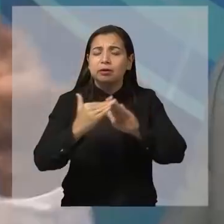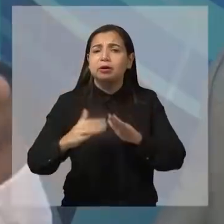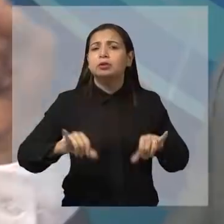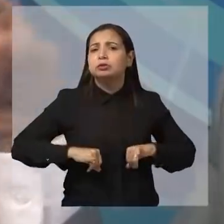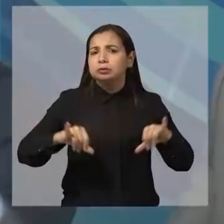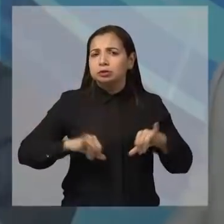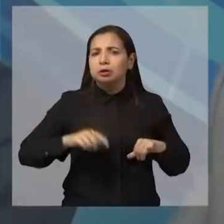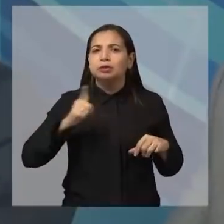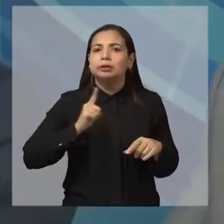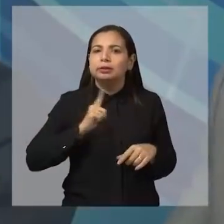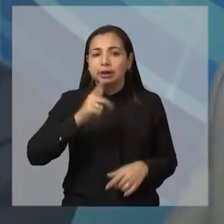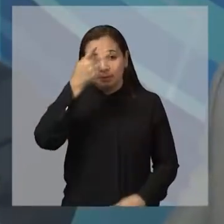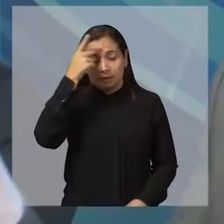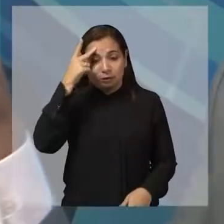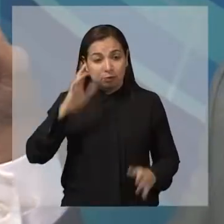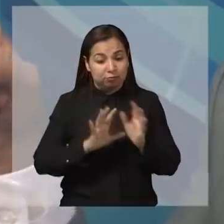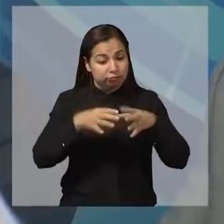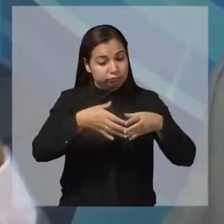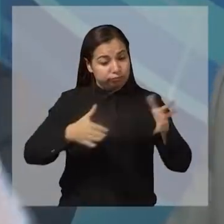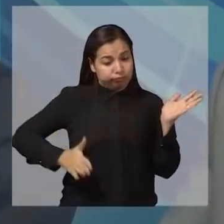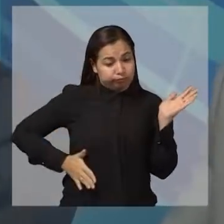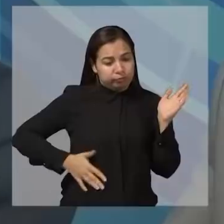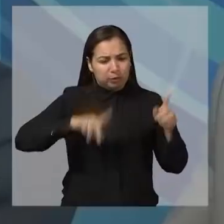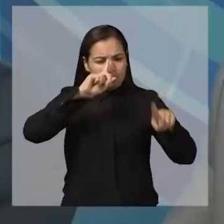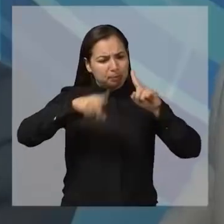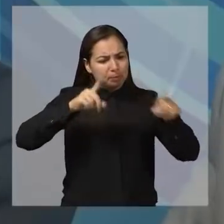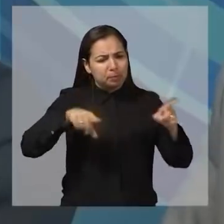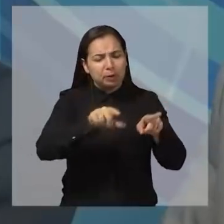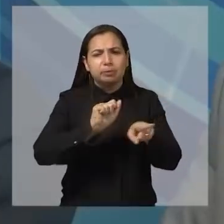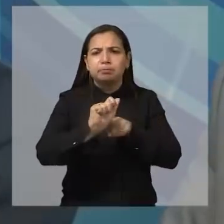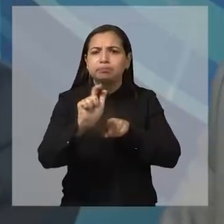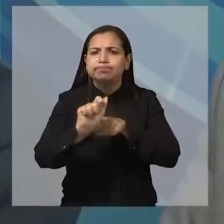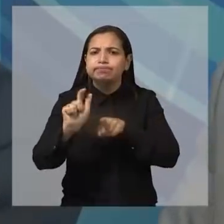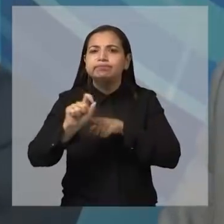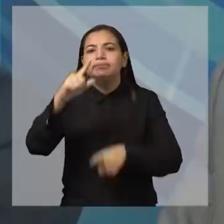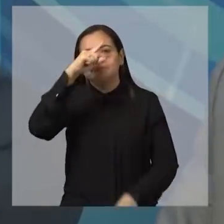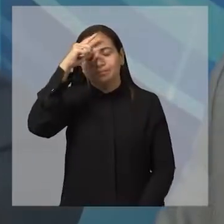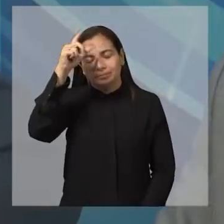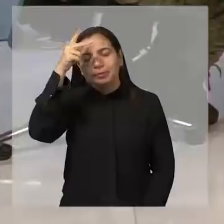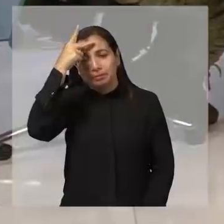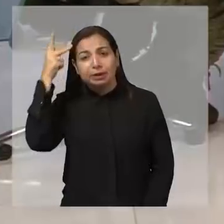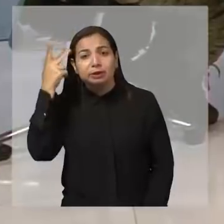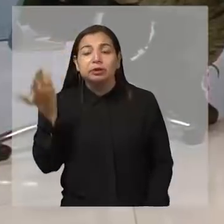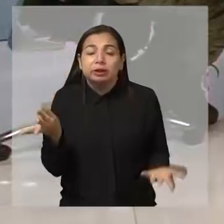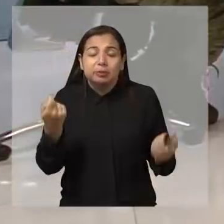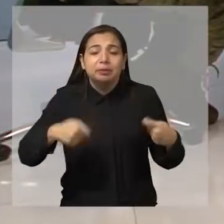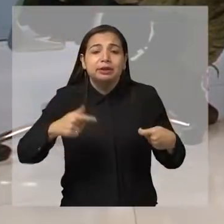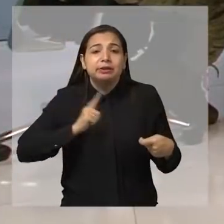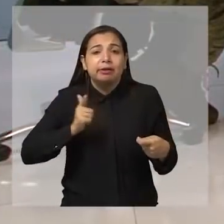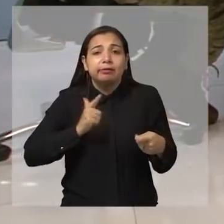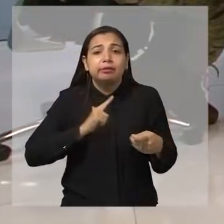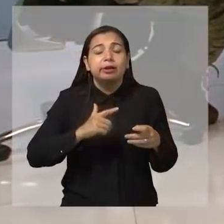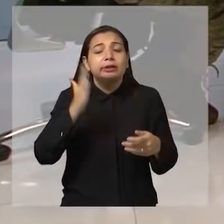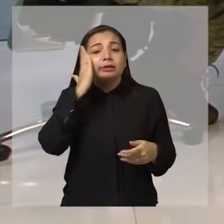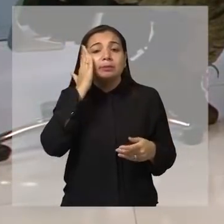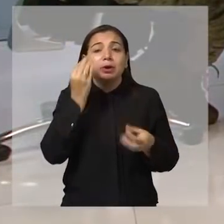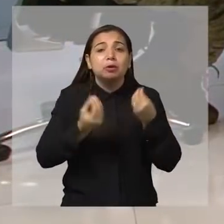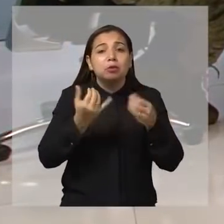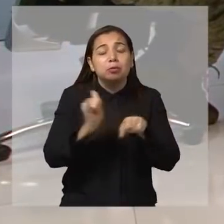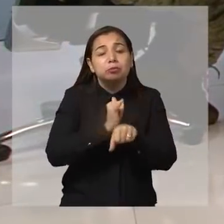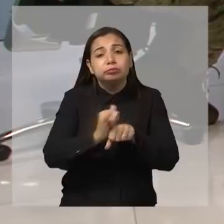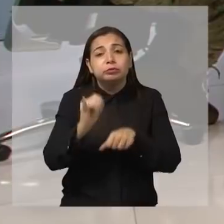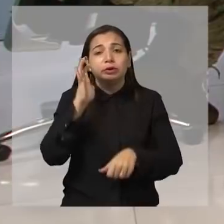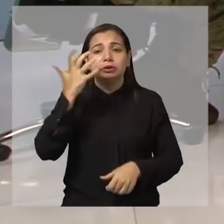Por parte dos bandidos. Por parte dos bandidos. E eu acho que isso requer uma legislação extraordinária. Professor, como o senhor falou, o